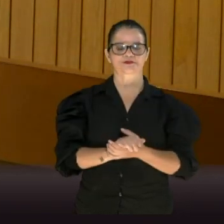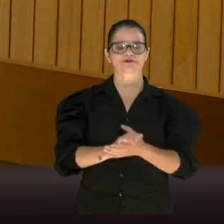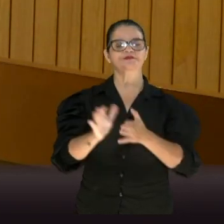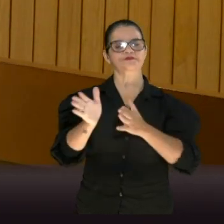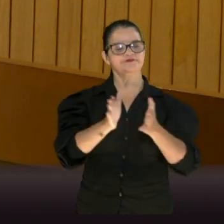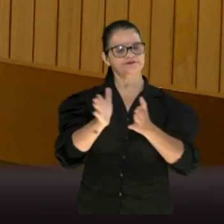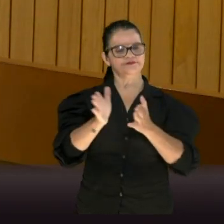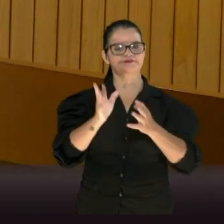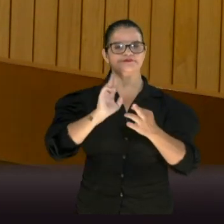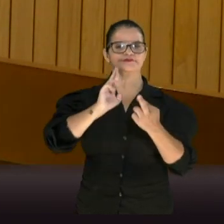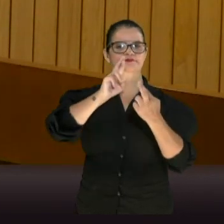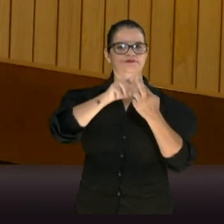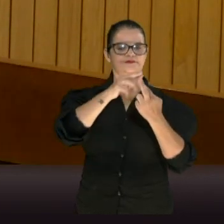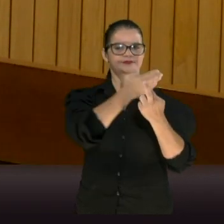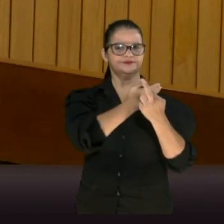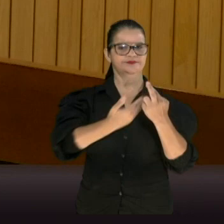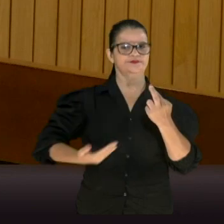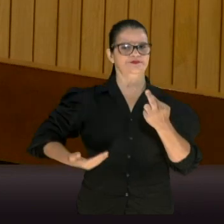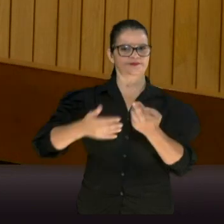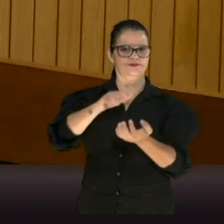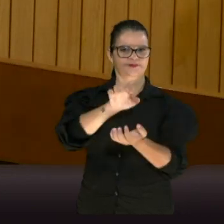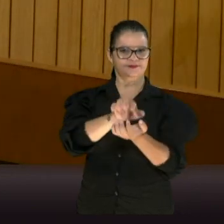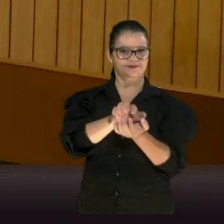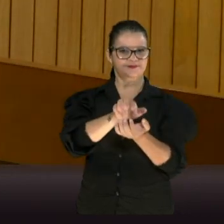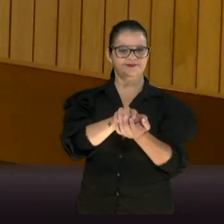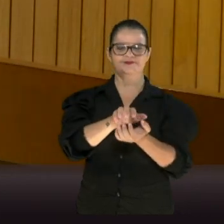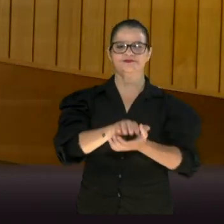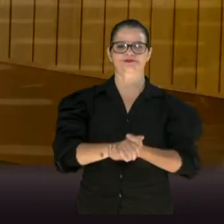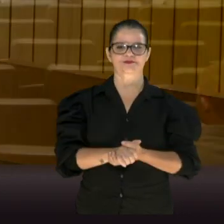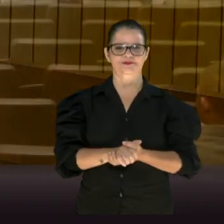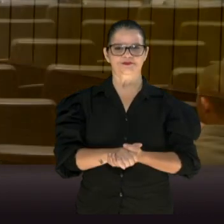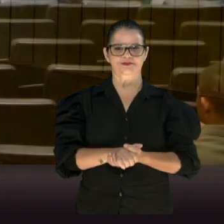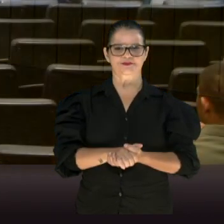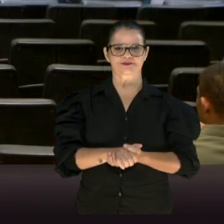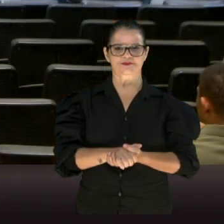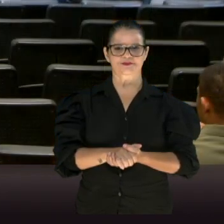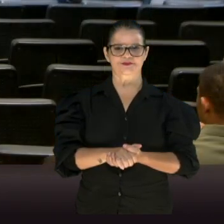ato representando o governo de Pernambuco.